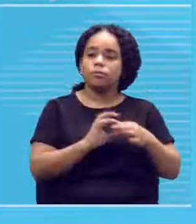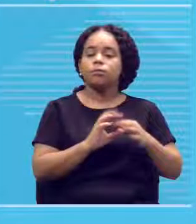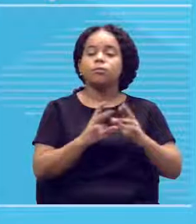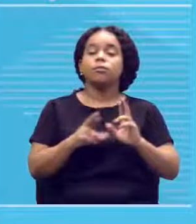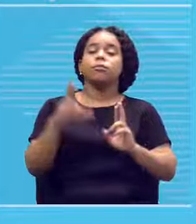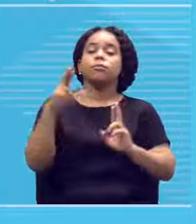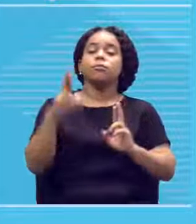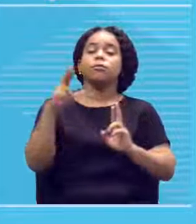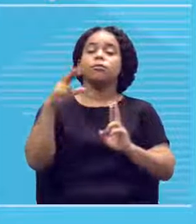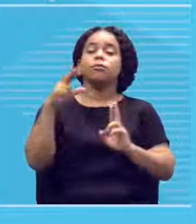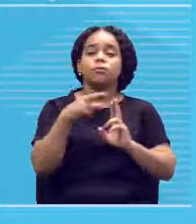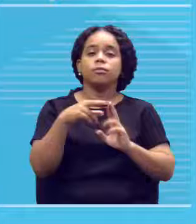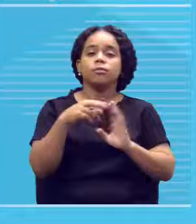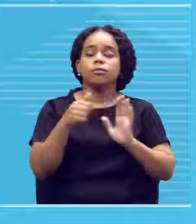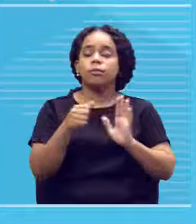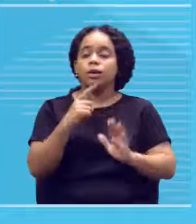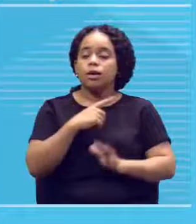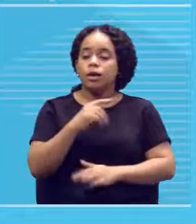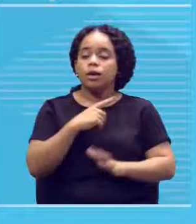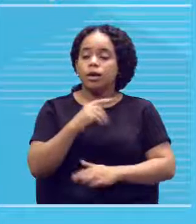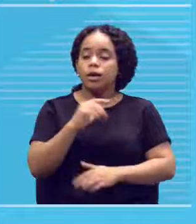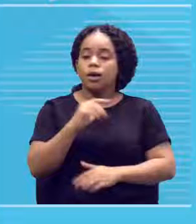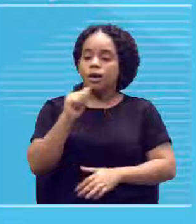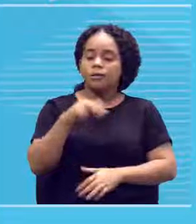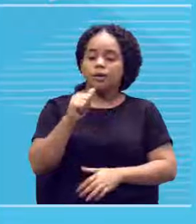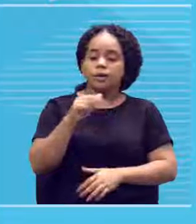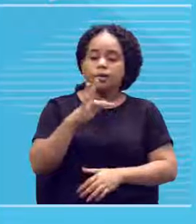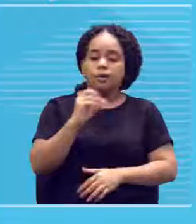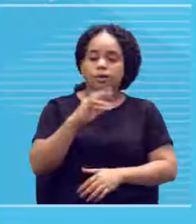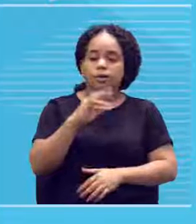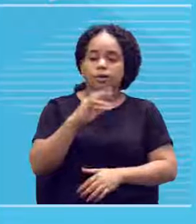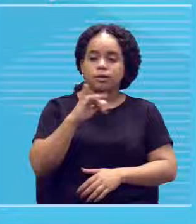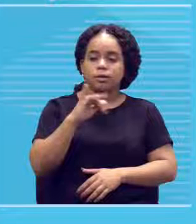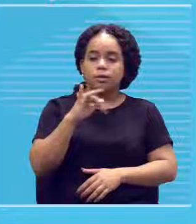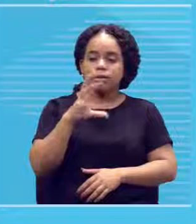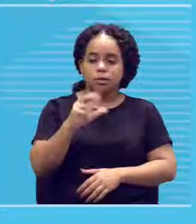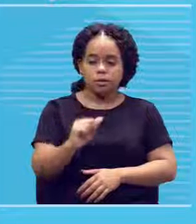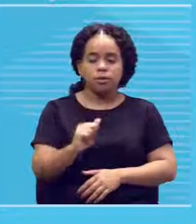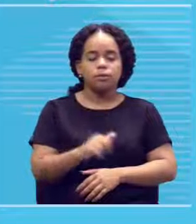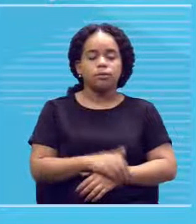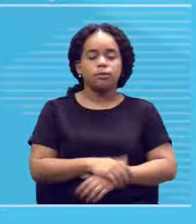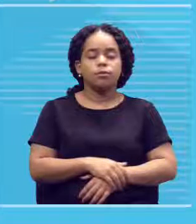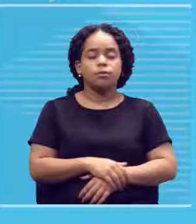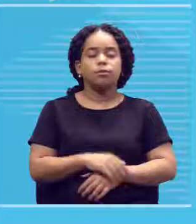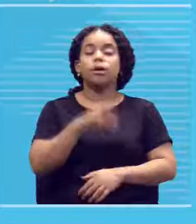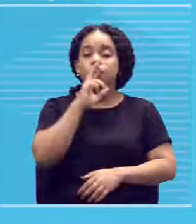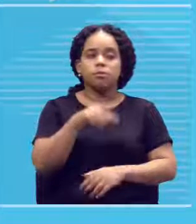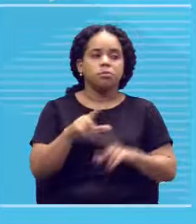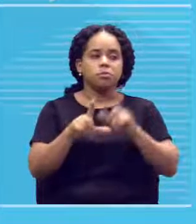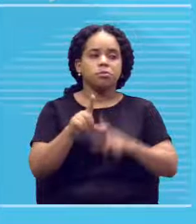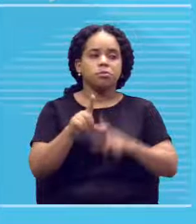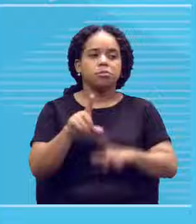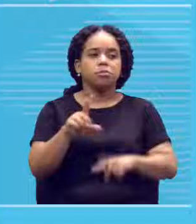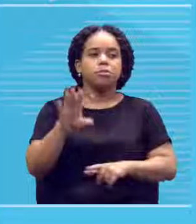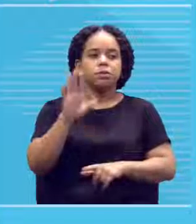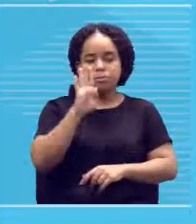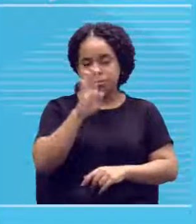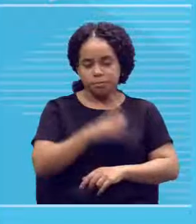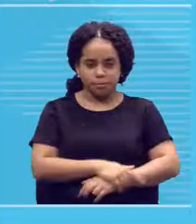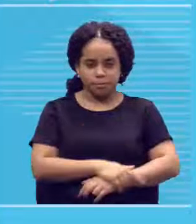anafórica coesão referencial anafórica e a resposta a letra pede bolinha